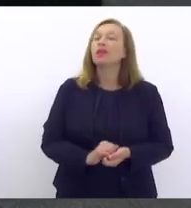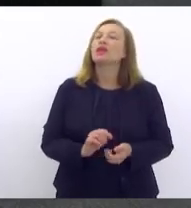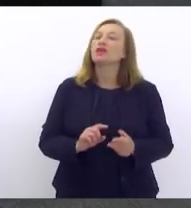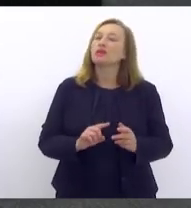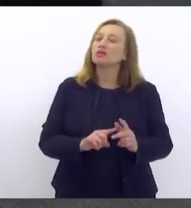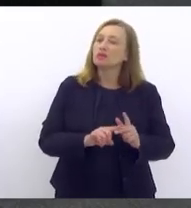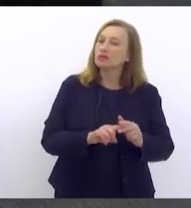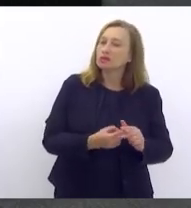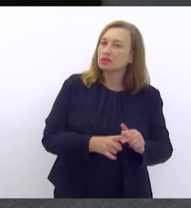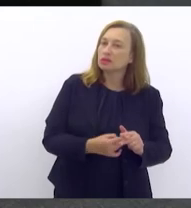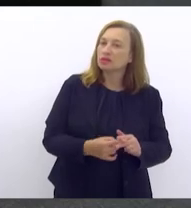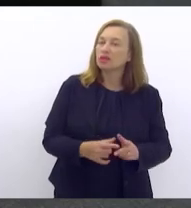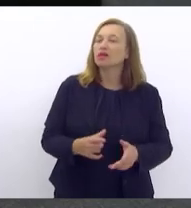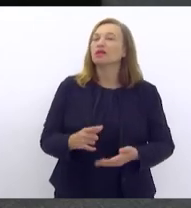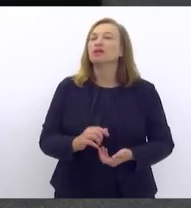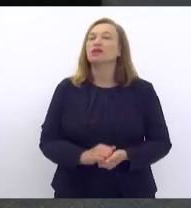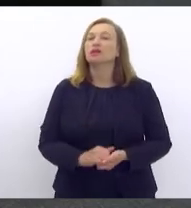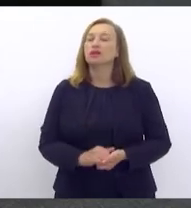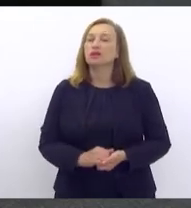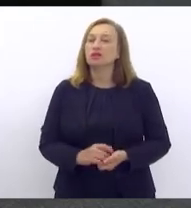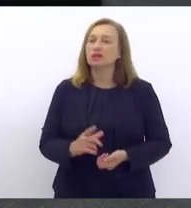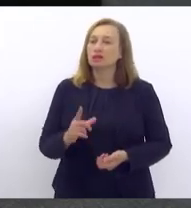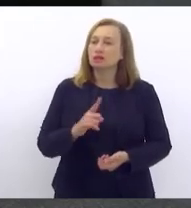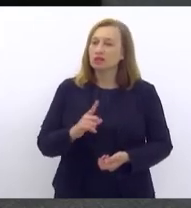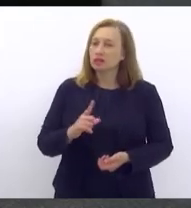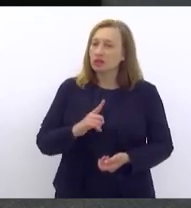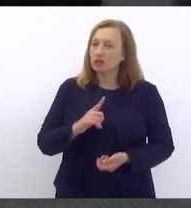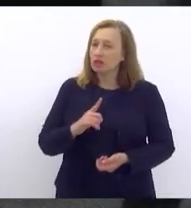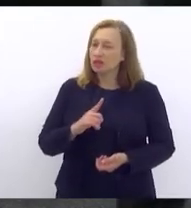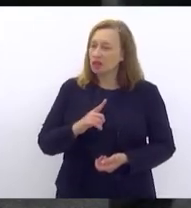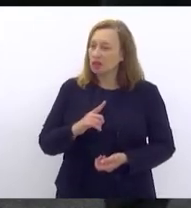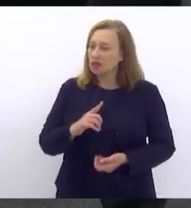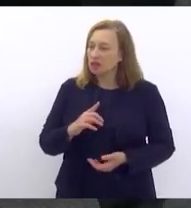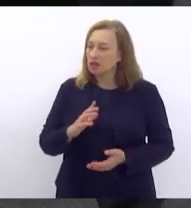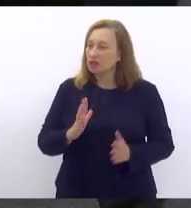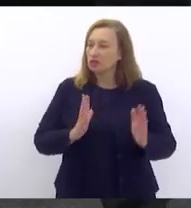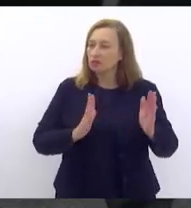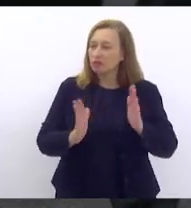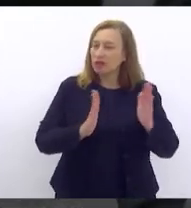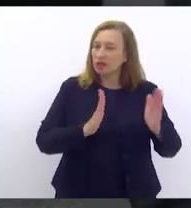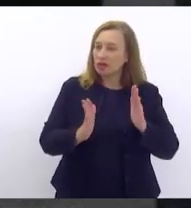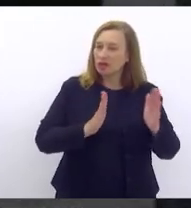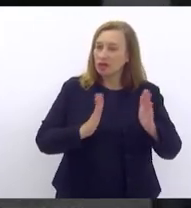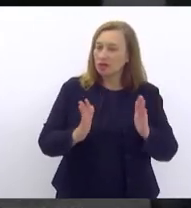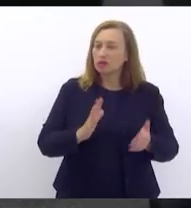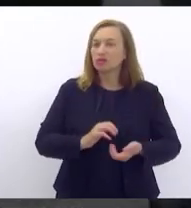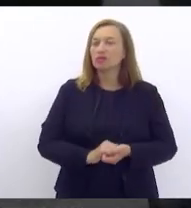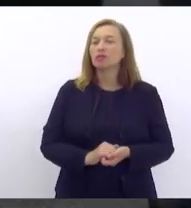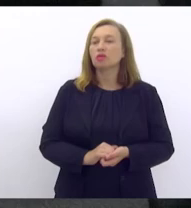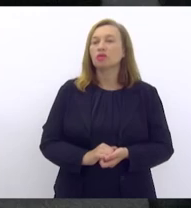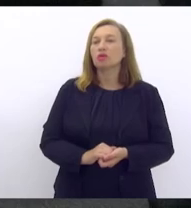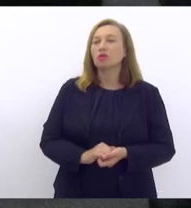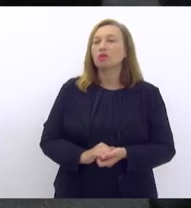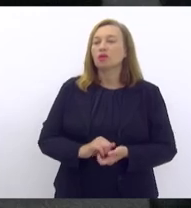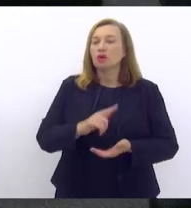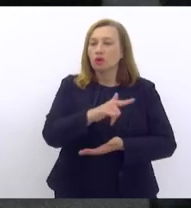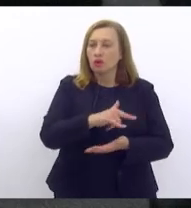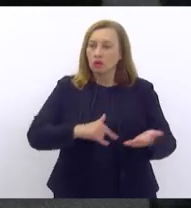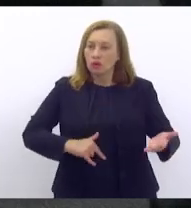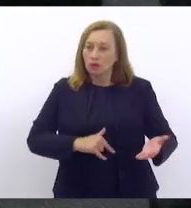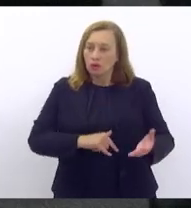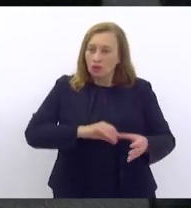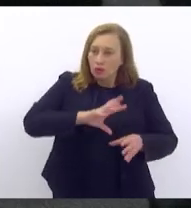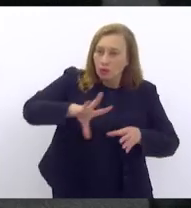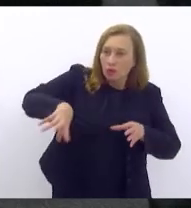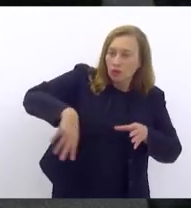atualizados e tenham uma periodicidade que faça sentido. Por exemplo, existe o dossiê Mulher do Instituto de